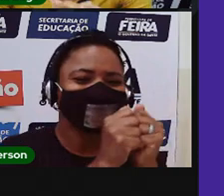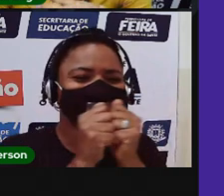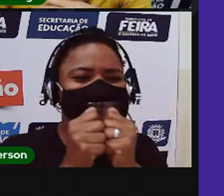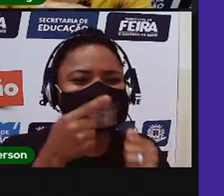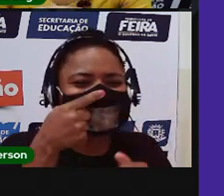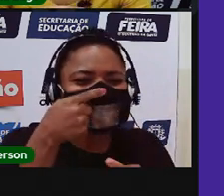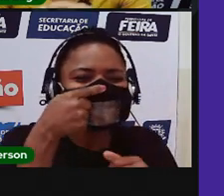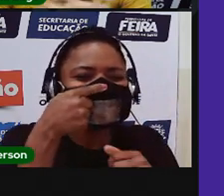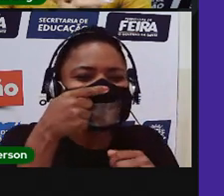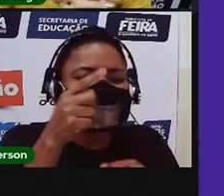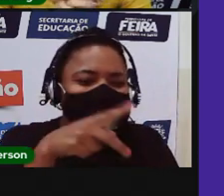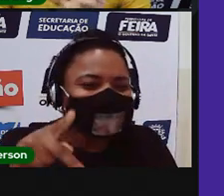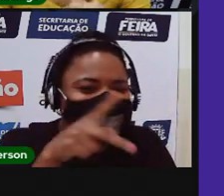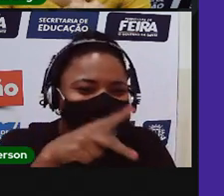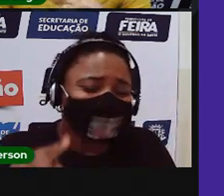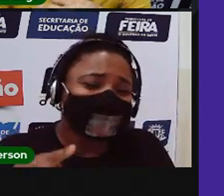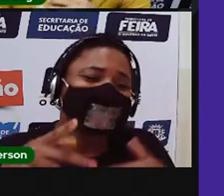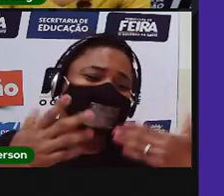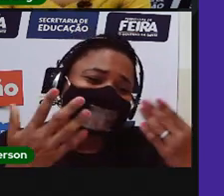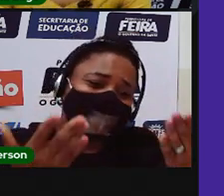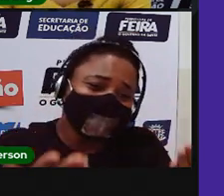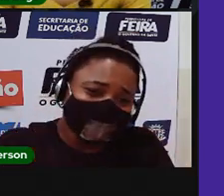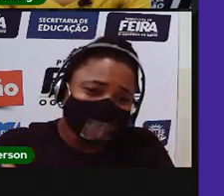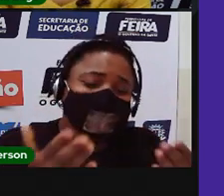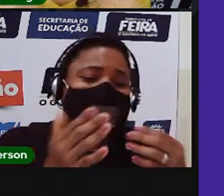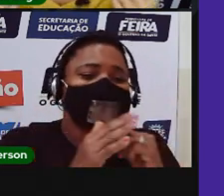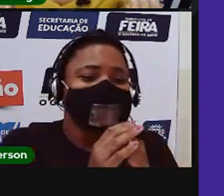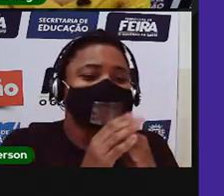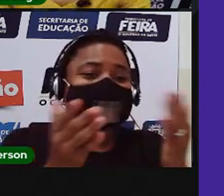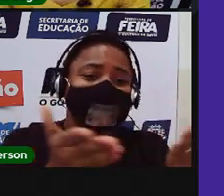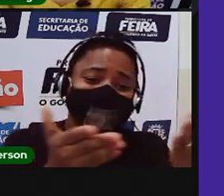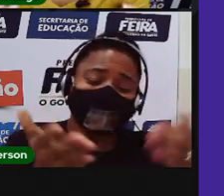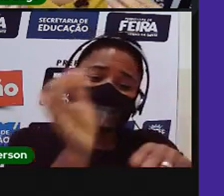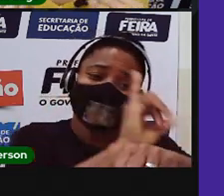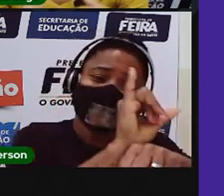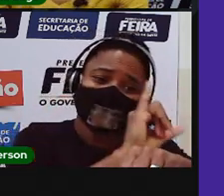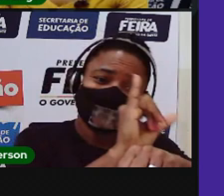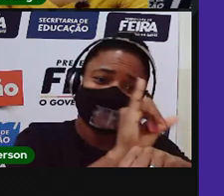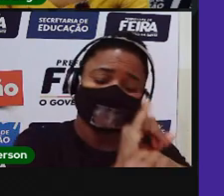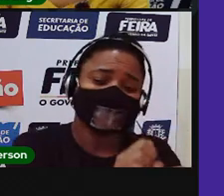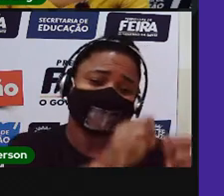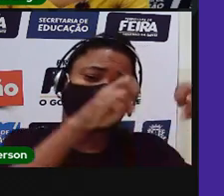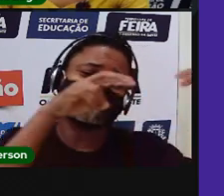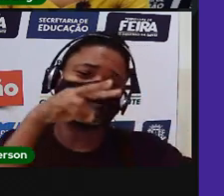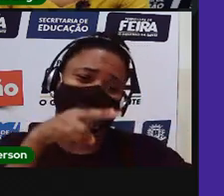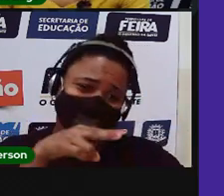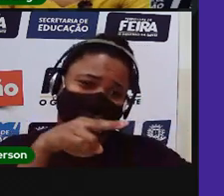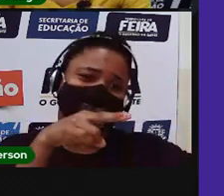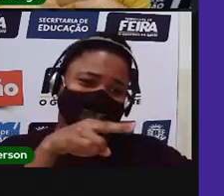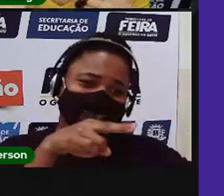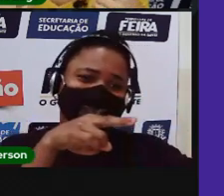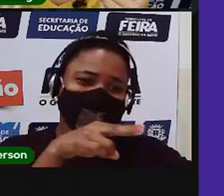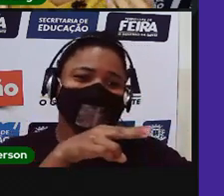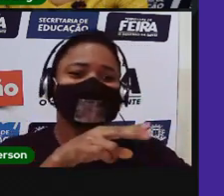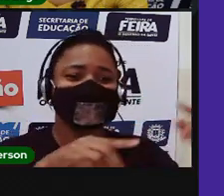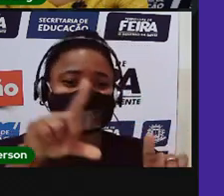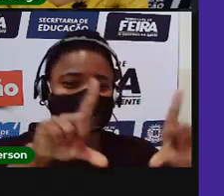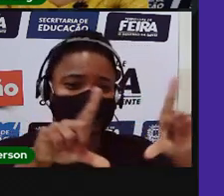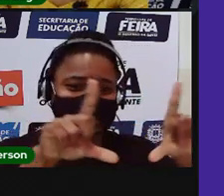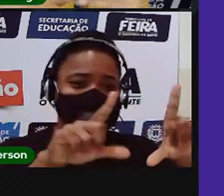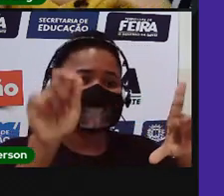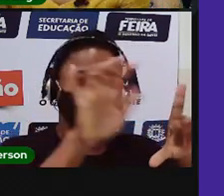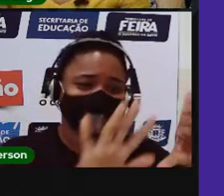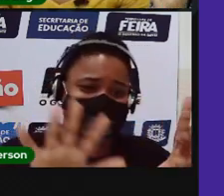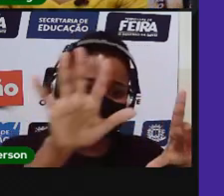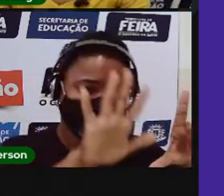professores, mas a gente está aqui também em um momento em que a gente também está partilhando conhecimento, a gente está